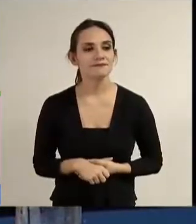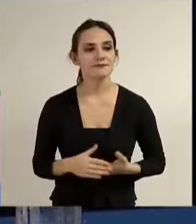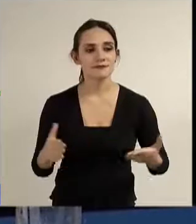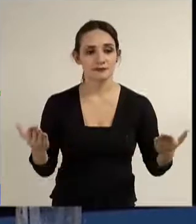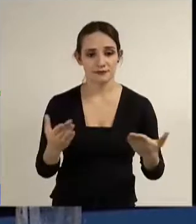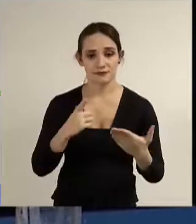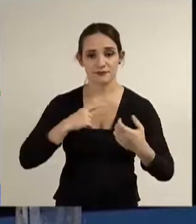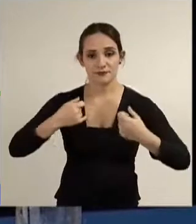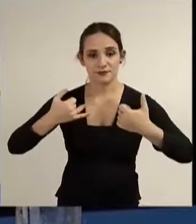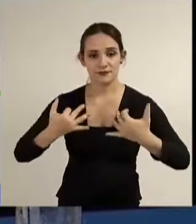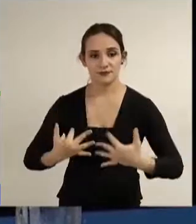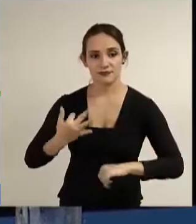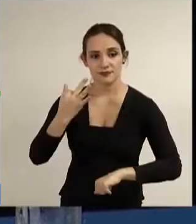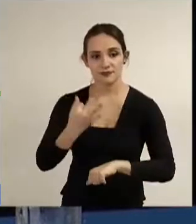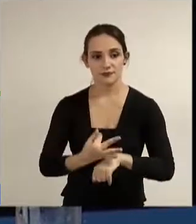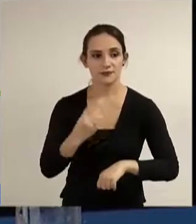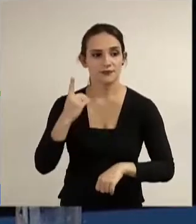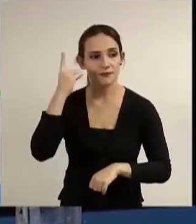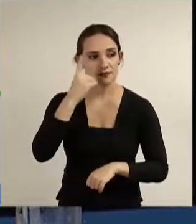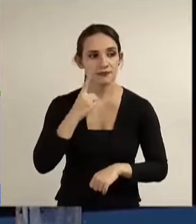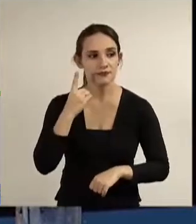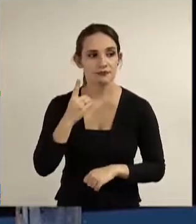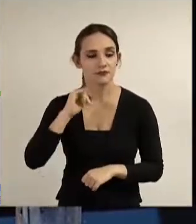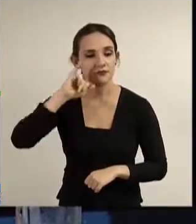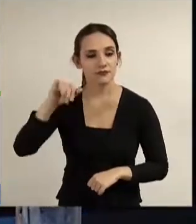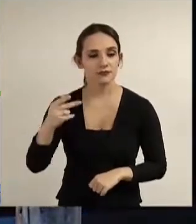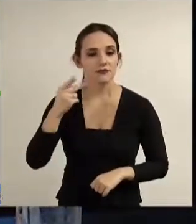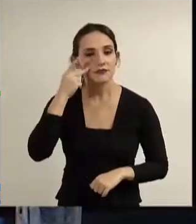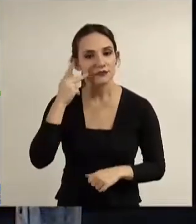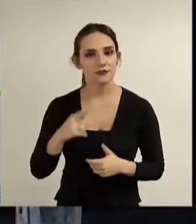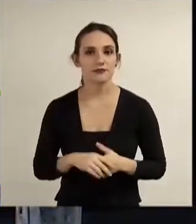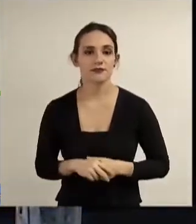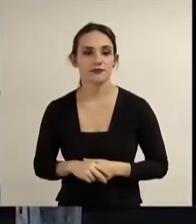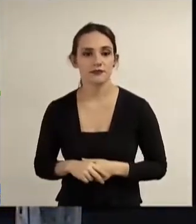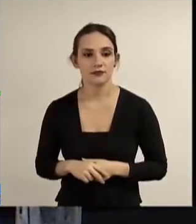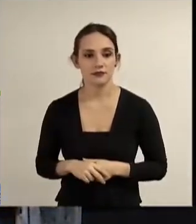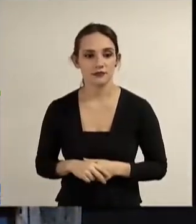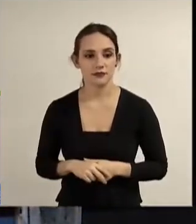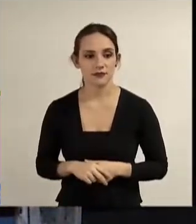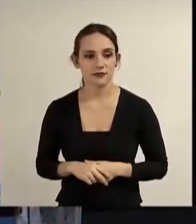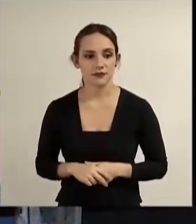Justificando a ausência do ilustre deputado João Henrique.